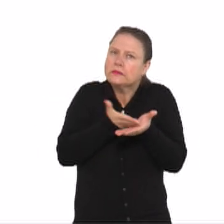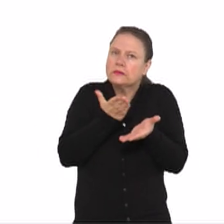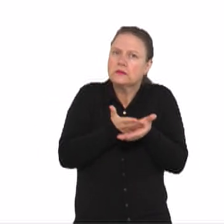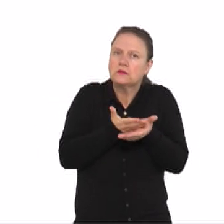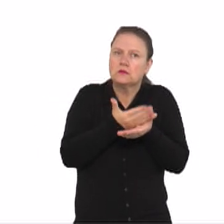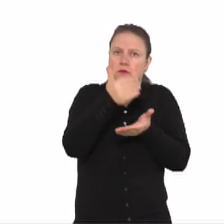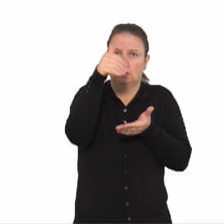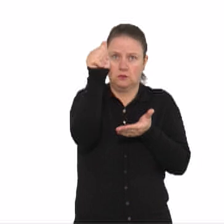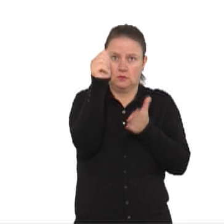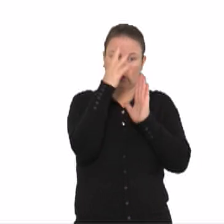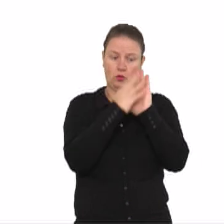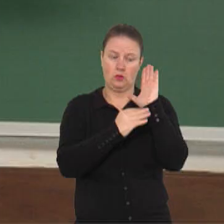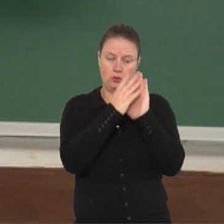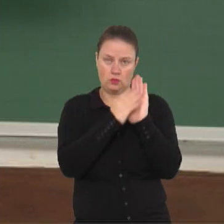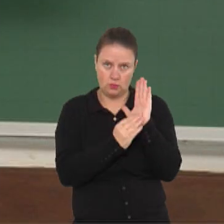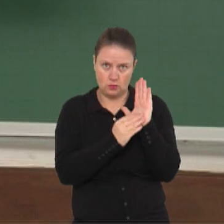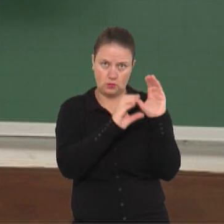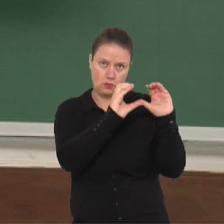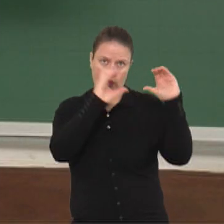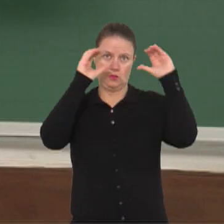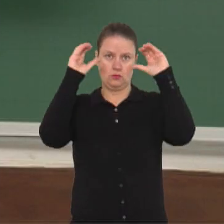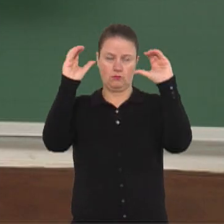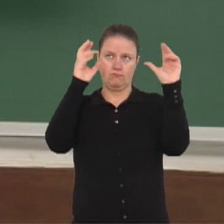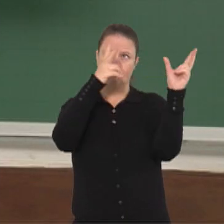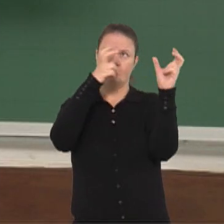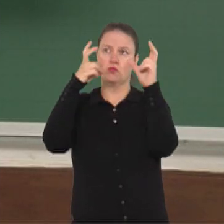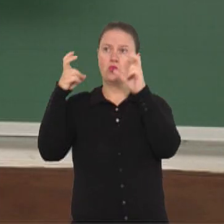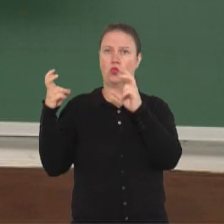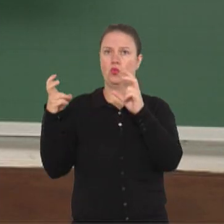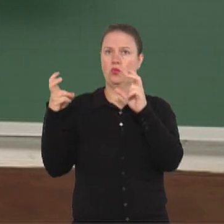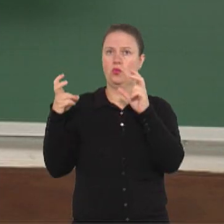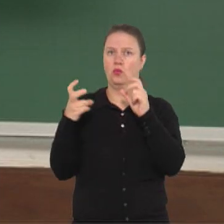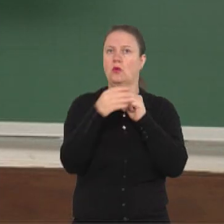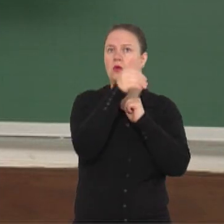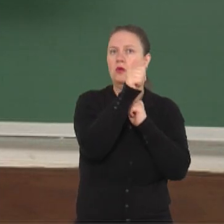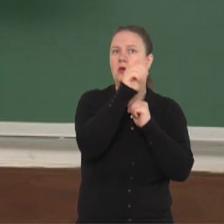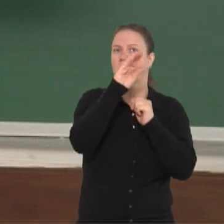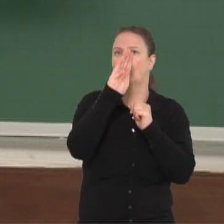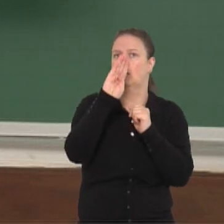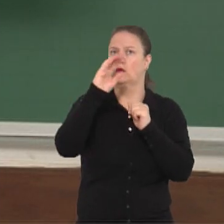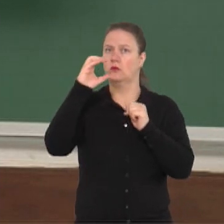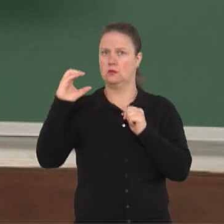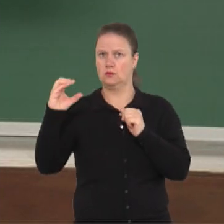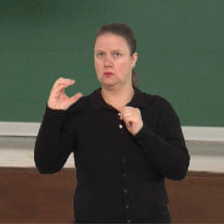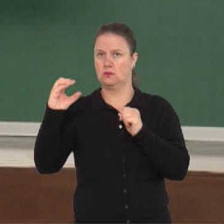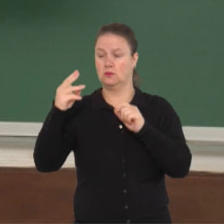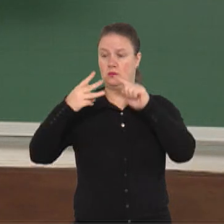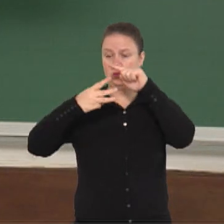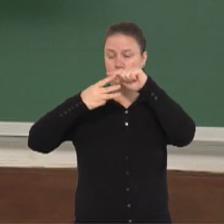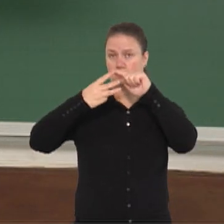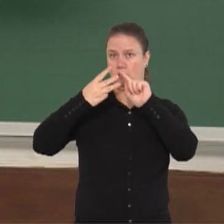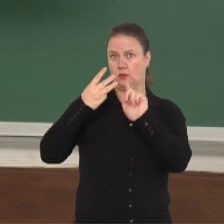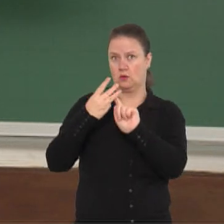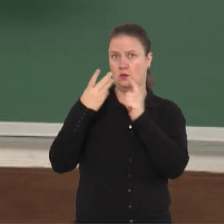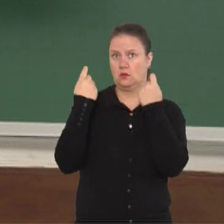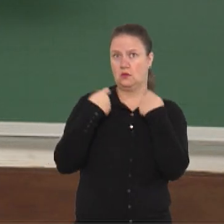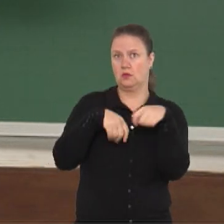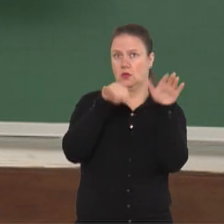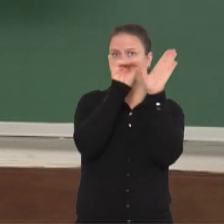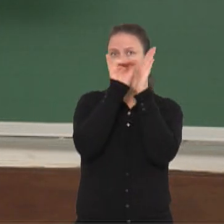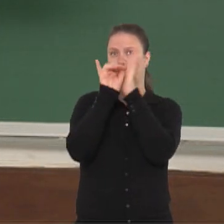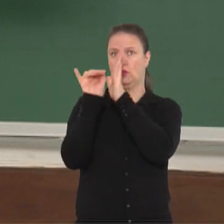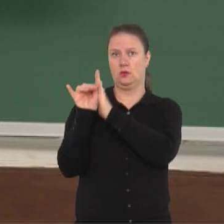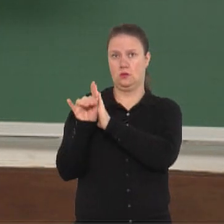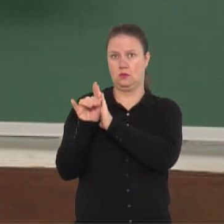Letra A, copia a função, identifica quem são os coeficientes. Lembra? São 3 coeficientes que precisam ser